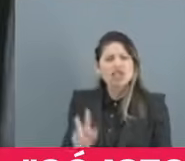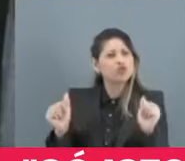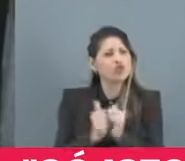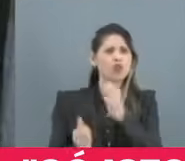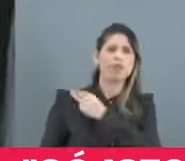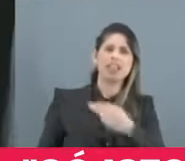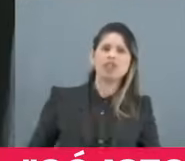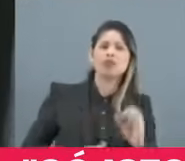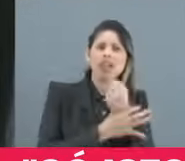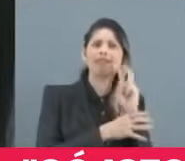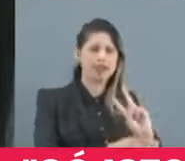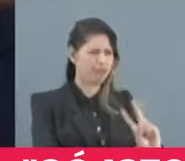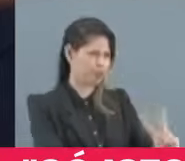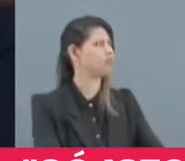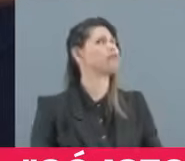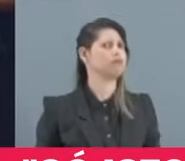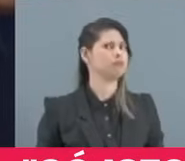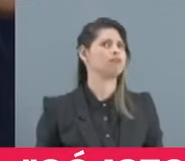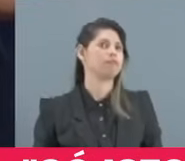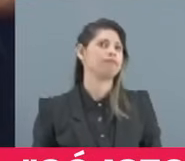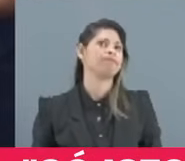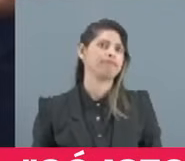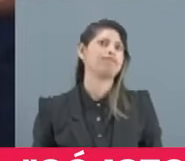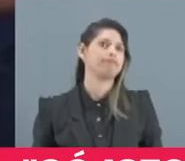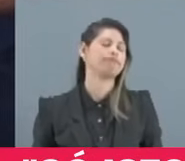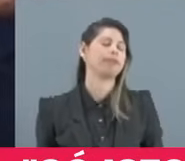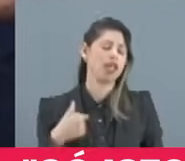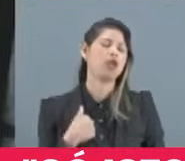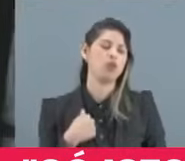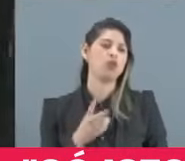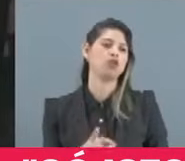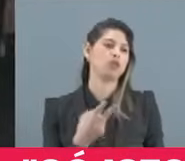isso. Eu fui preso por tudo isso e estou preso ainda por isso. Perfeito.